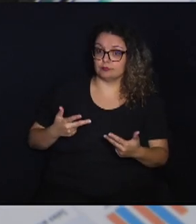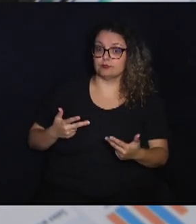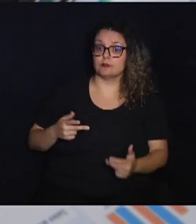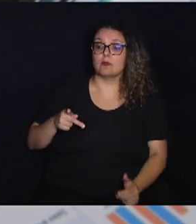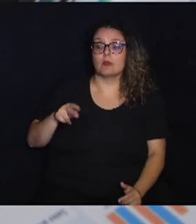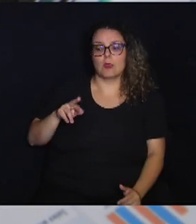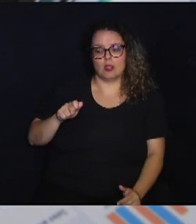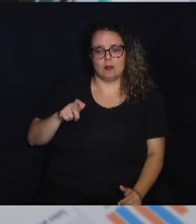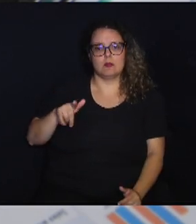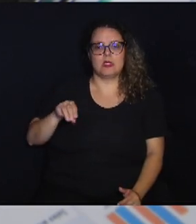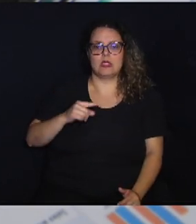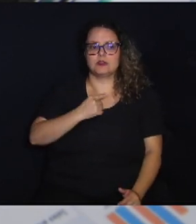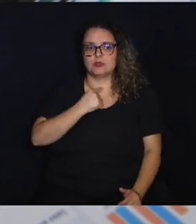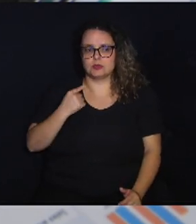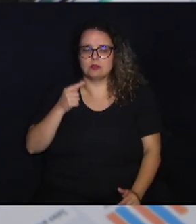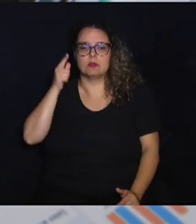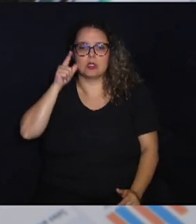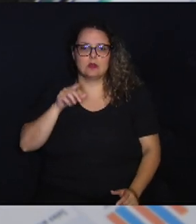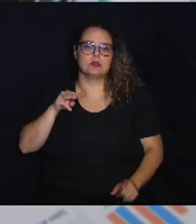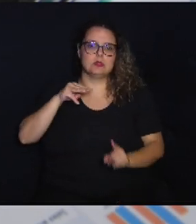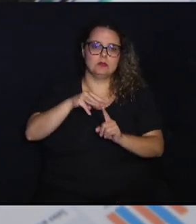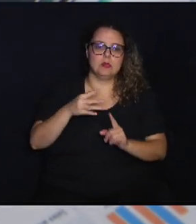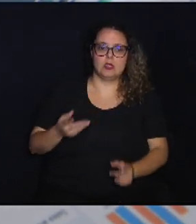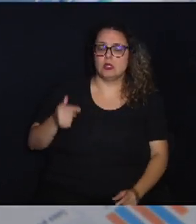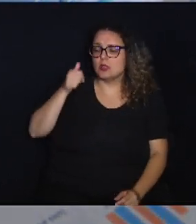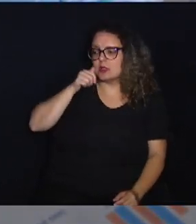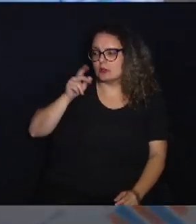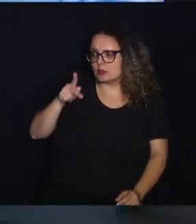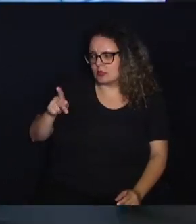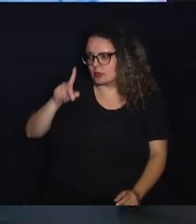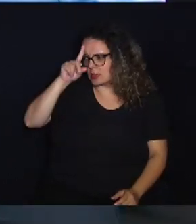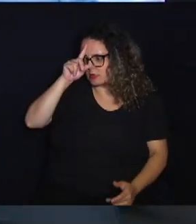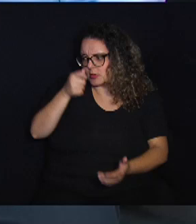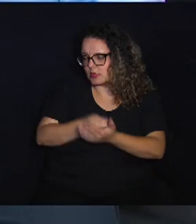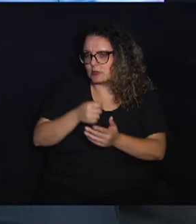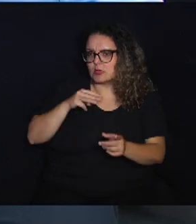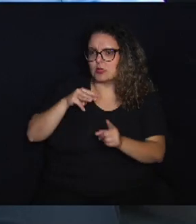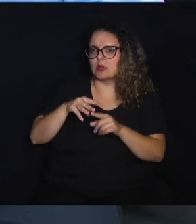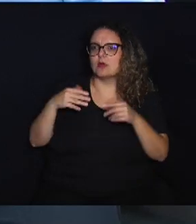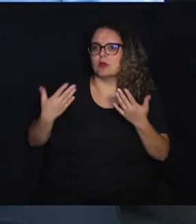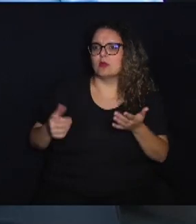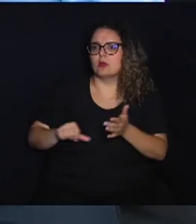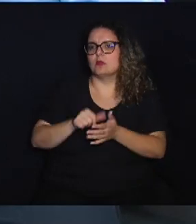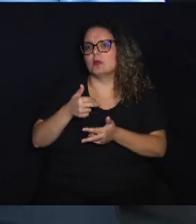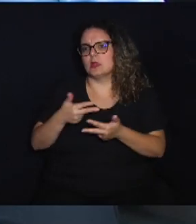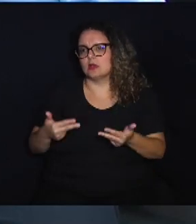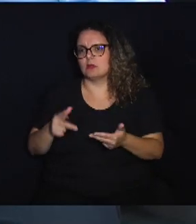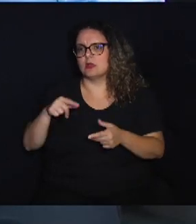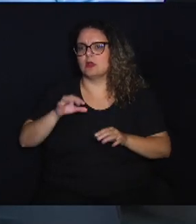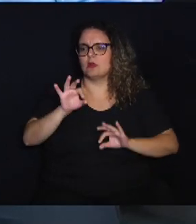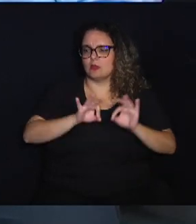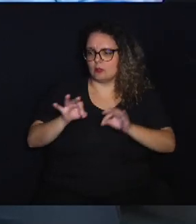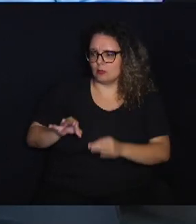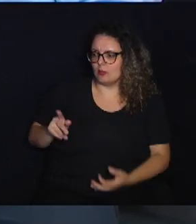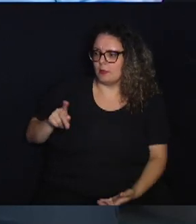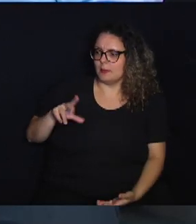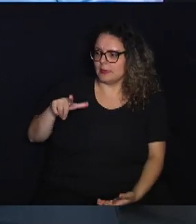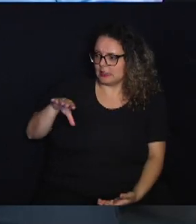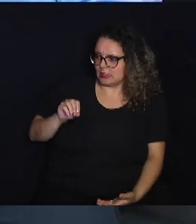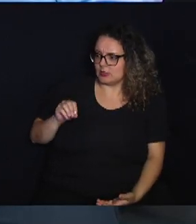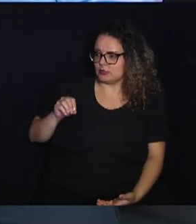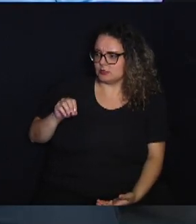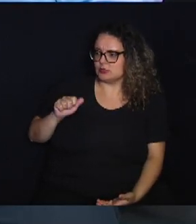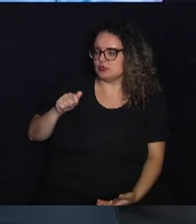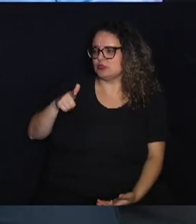prazo para atingir essas metas. Professora, então, para definir essas metas, qual que é o primeiro passo? É fazer um plano de ação? Isto.